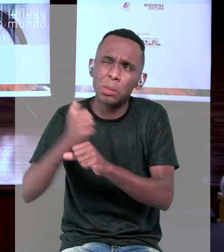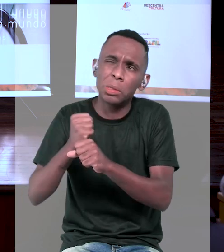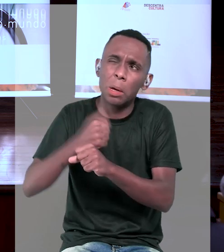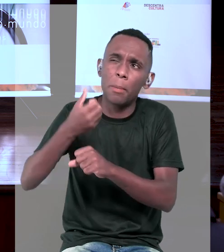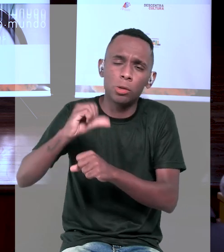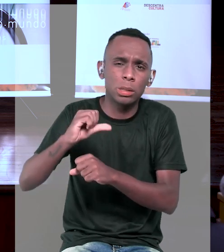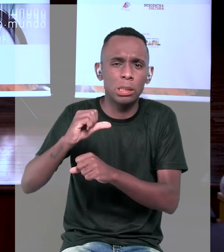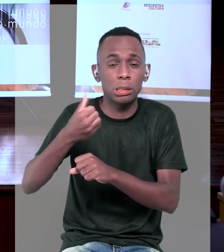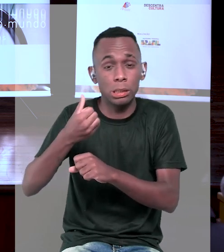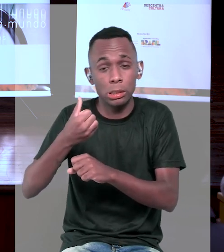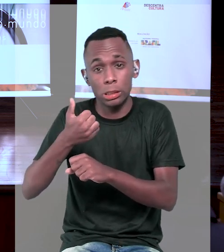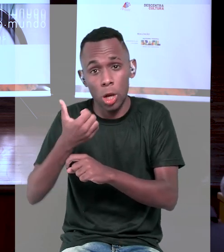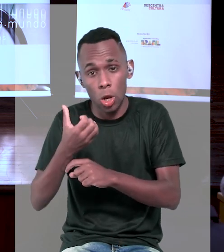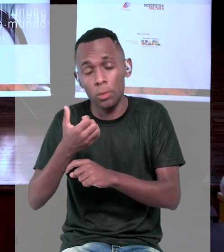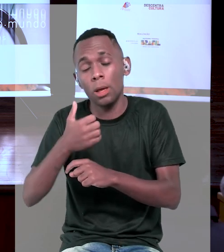Política como Vocação,